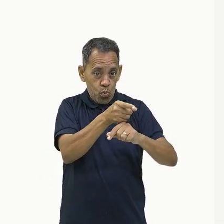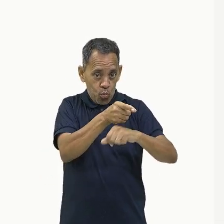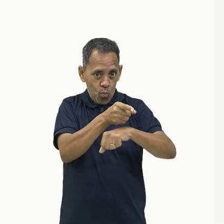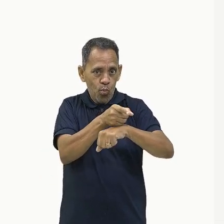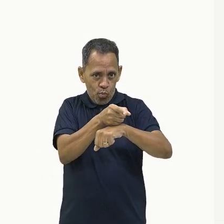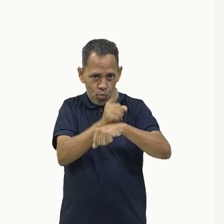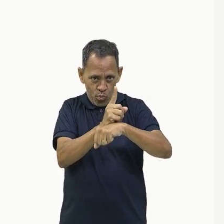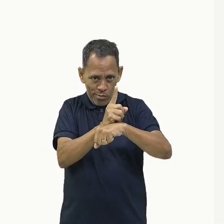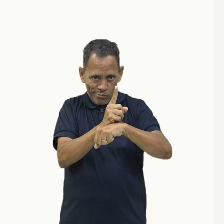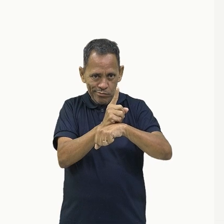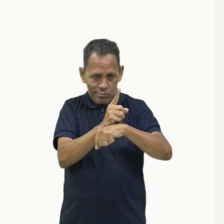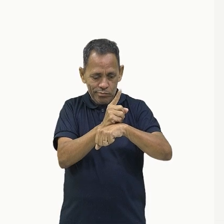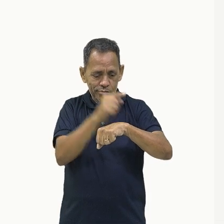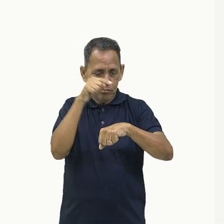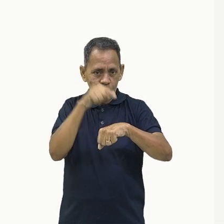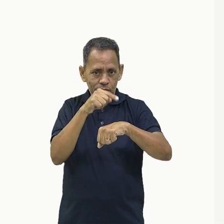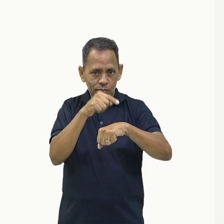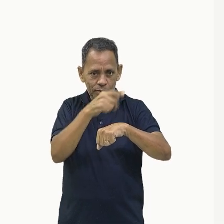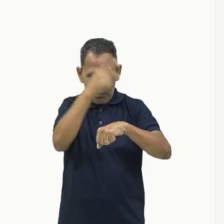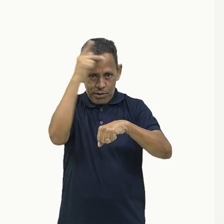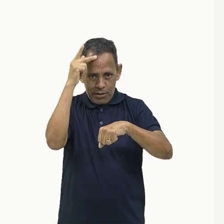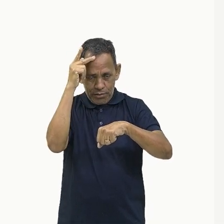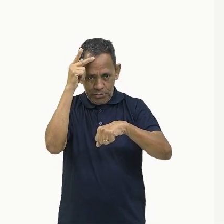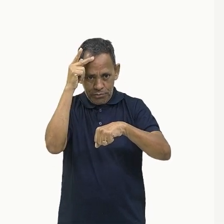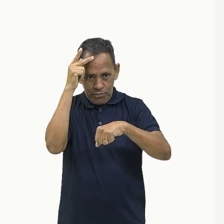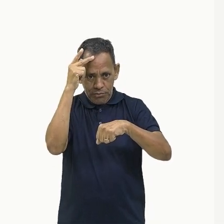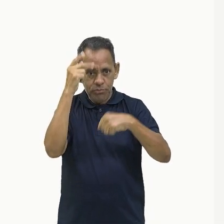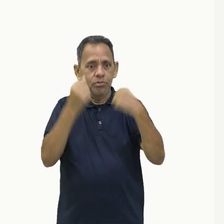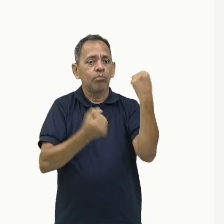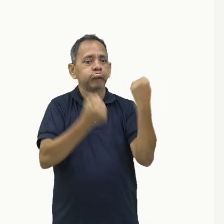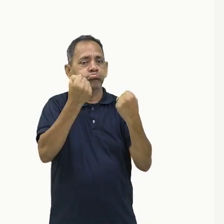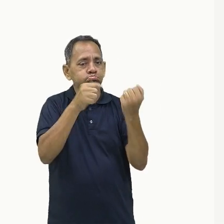Em uma hora, esse piloto vai percorrer